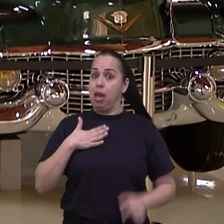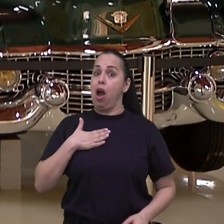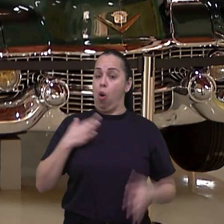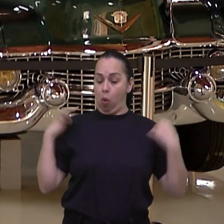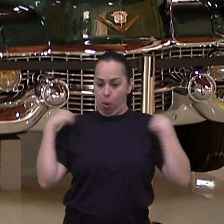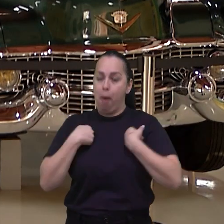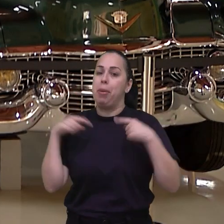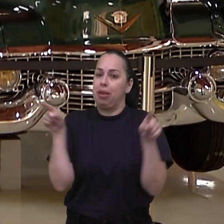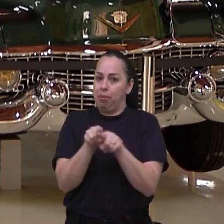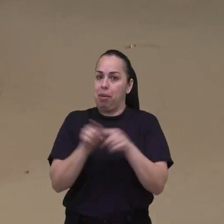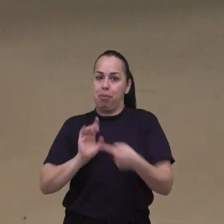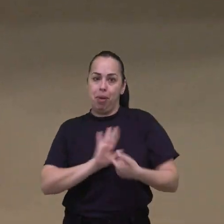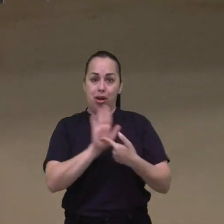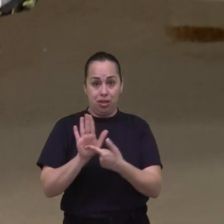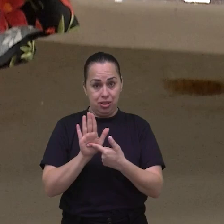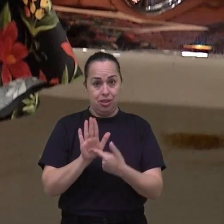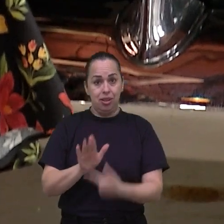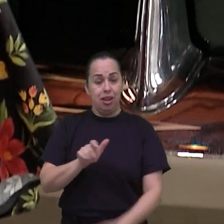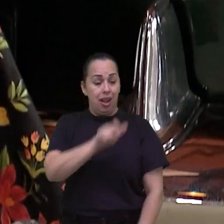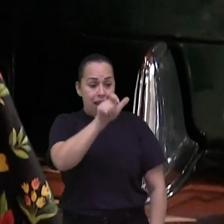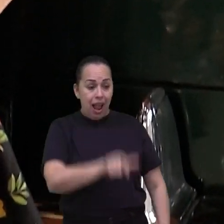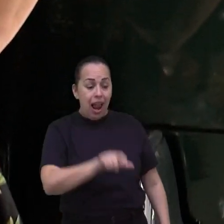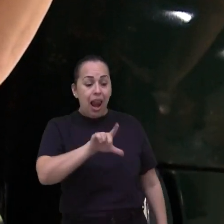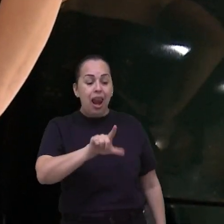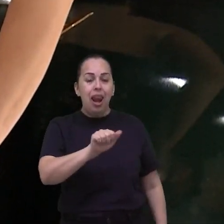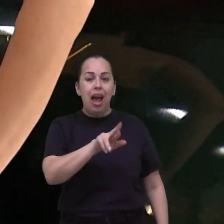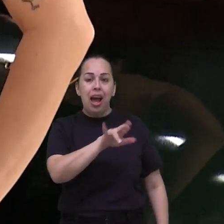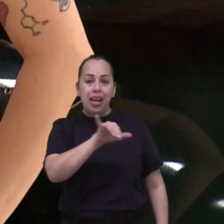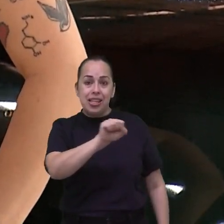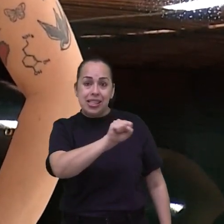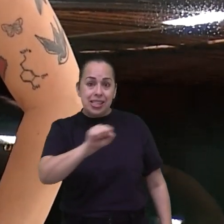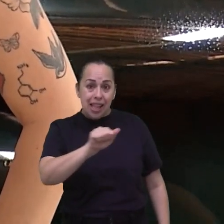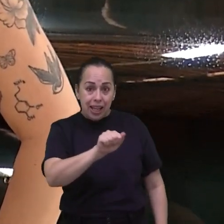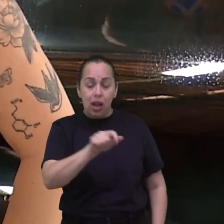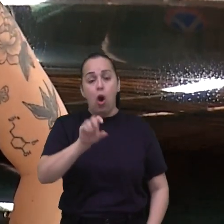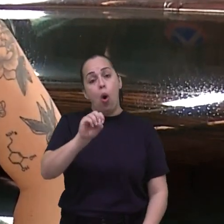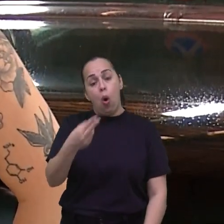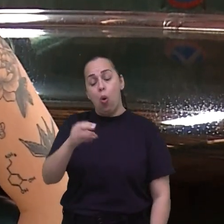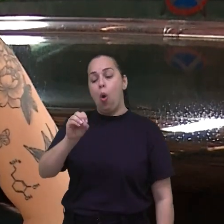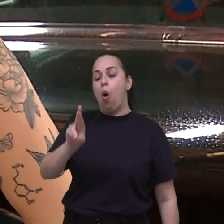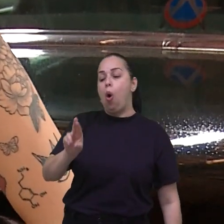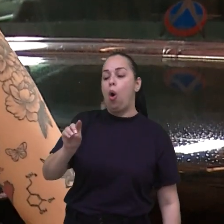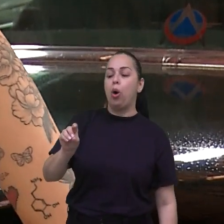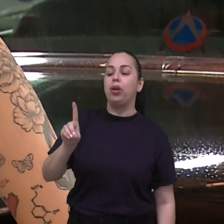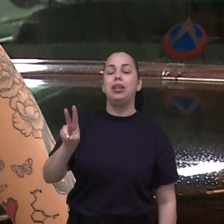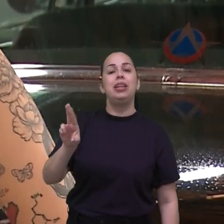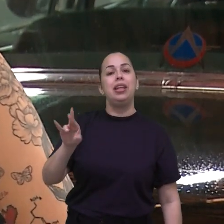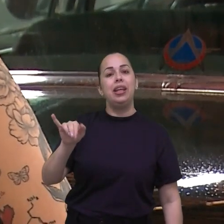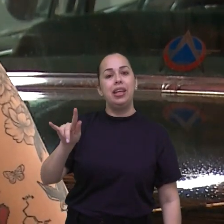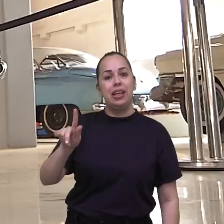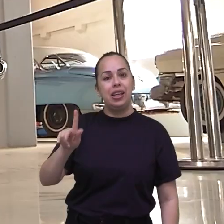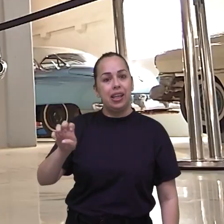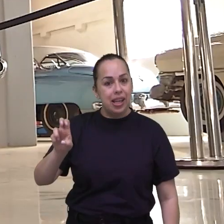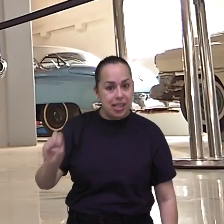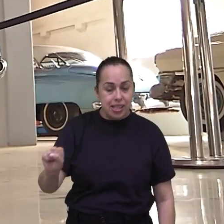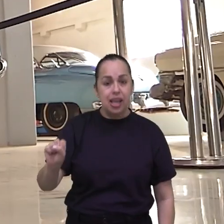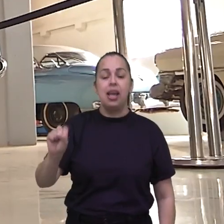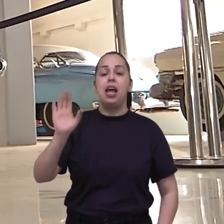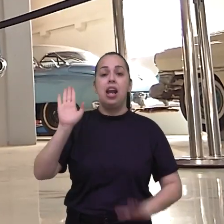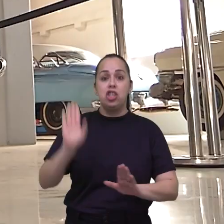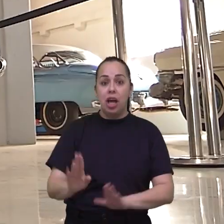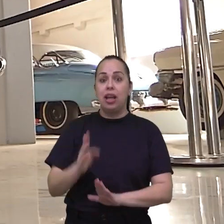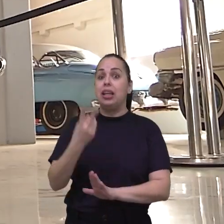e das minhas roupas também. A Larissa, ou senhorita Lá Rodrigues, já é PNAP há mais de uma década. Em busca